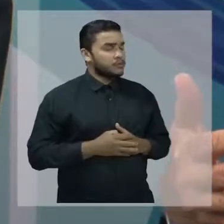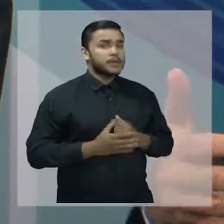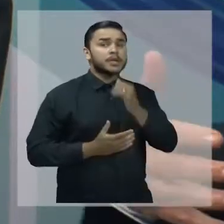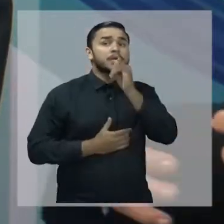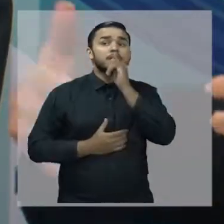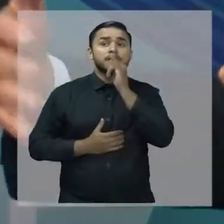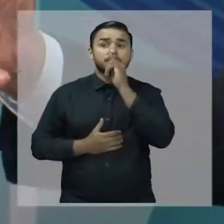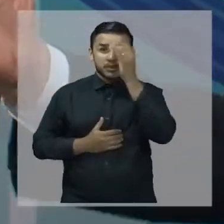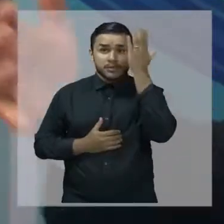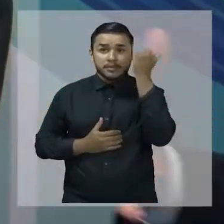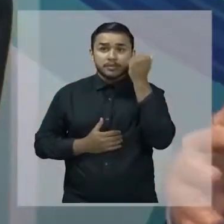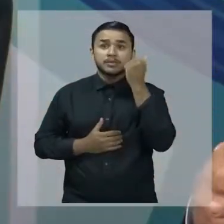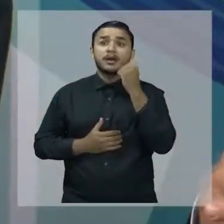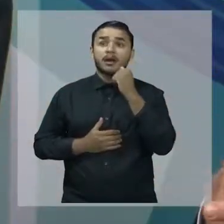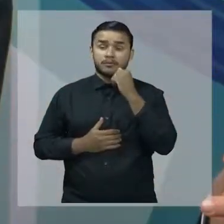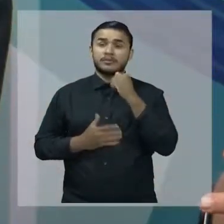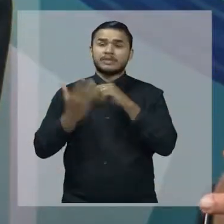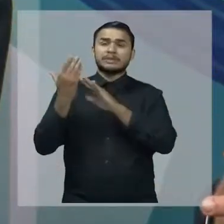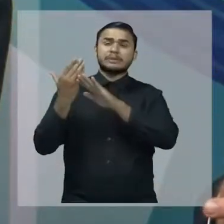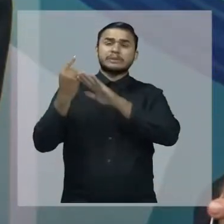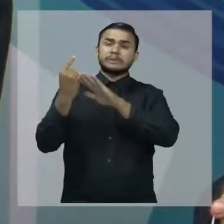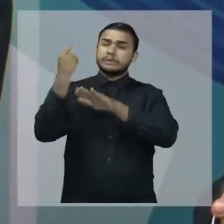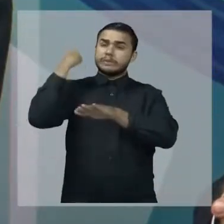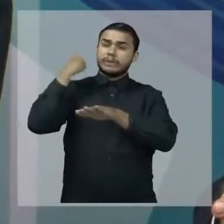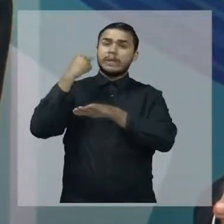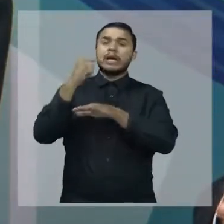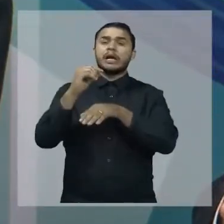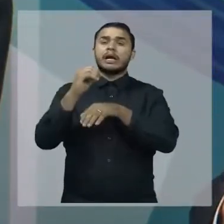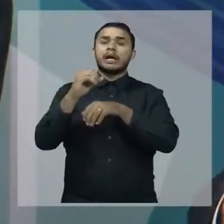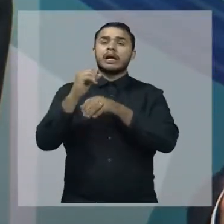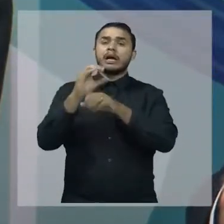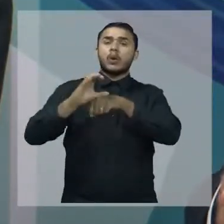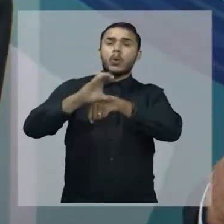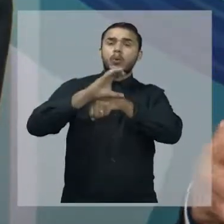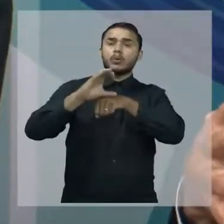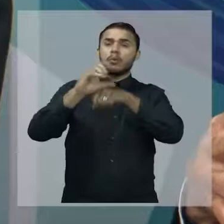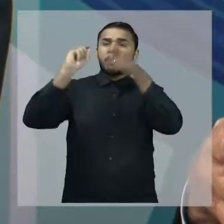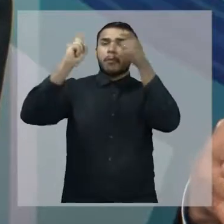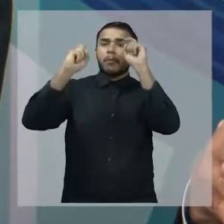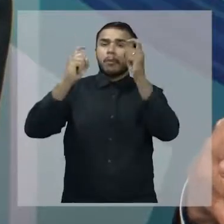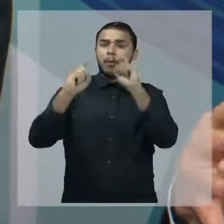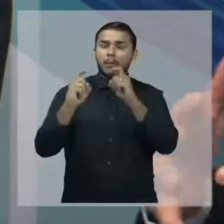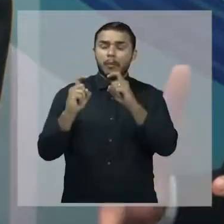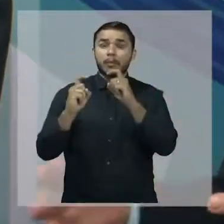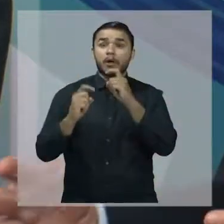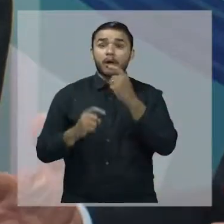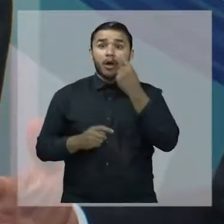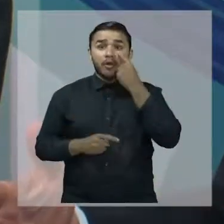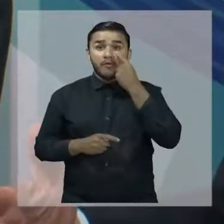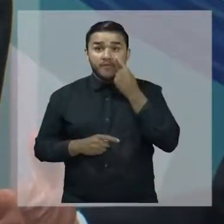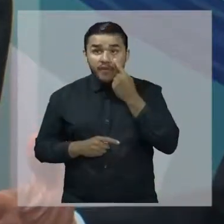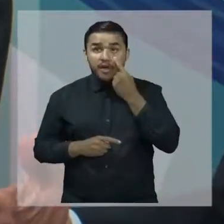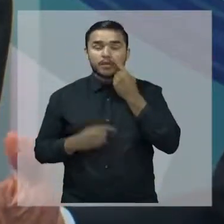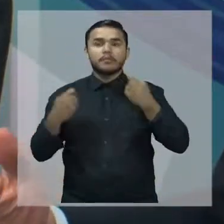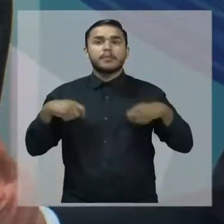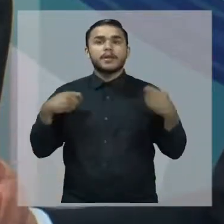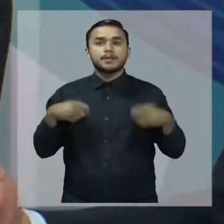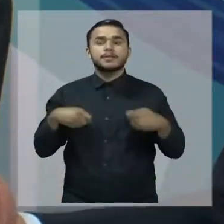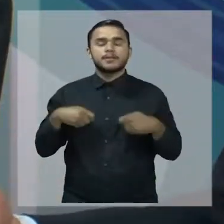as caravanas que passavam nos corredores do Congresso, em que mostravam a